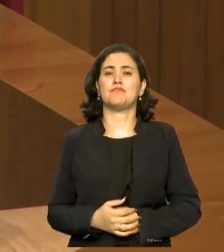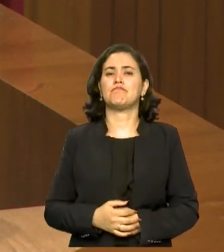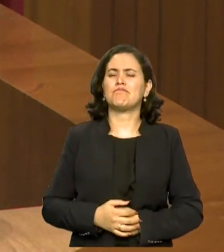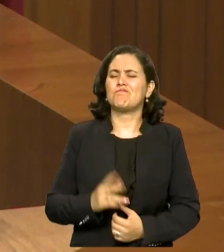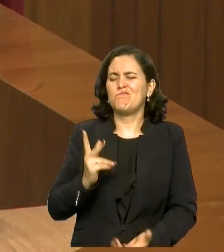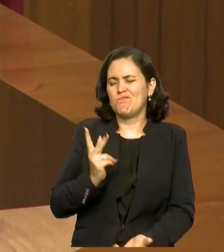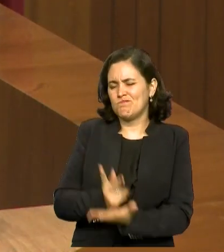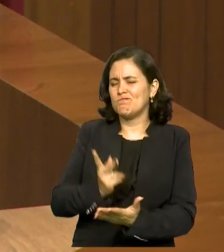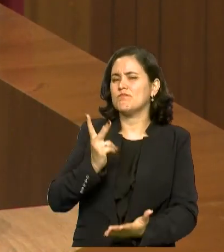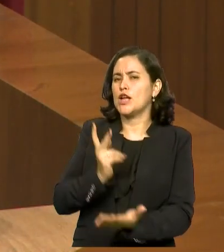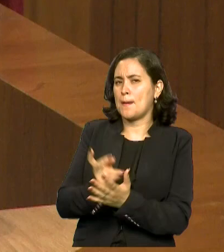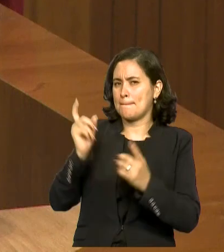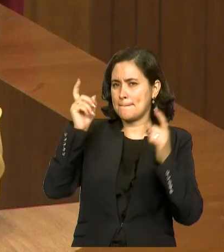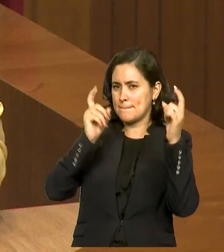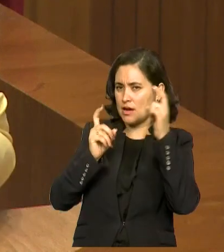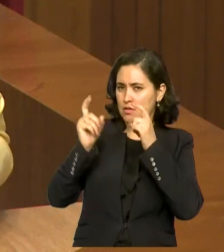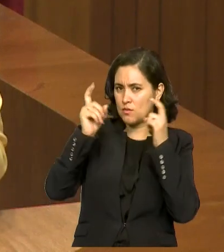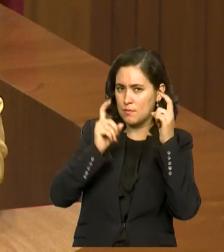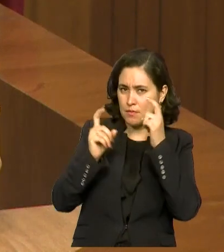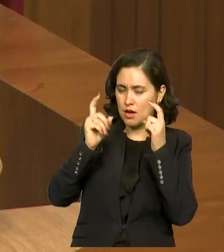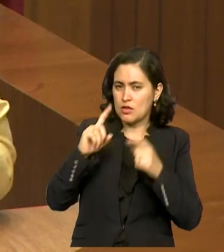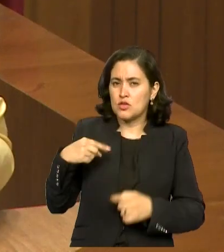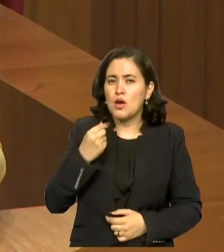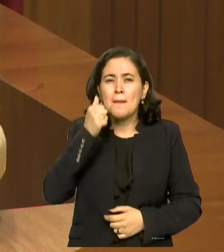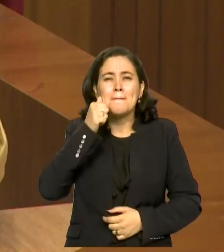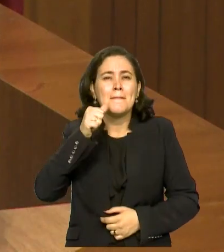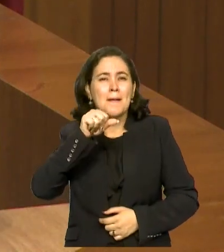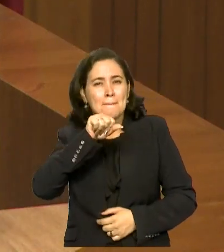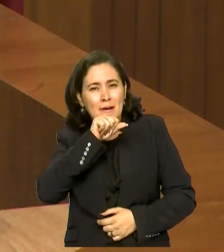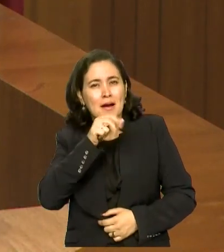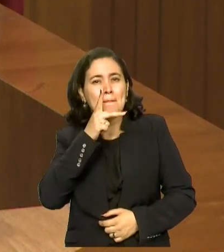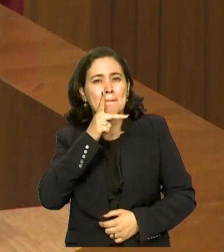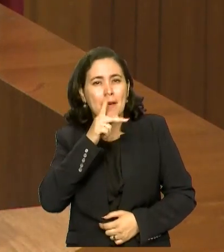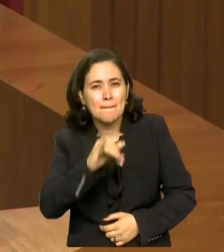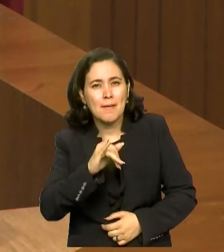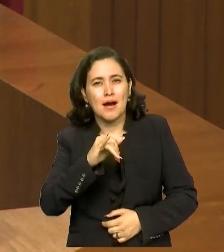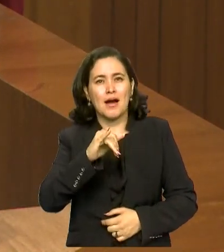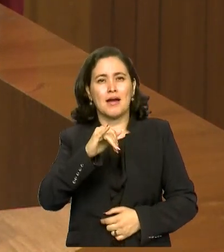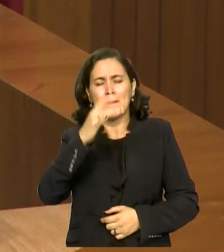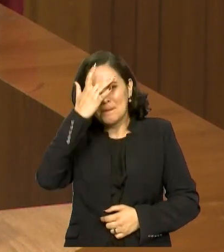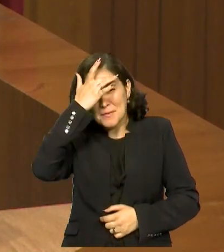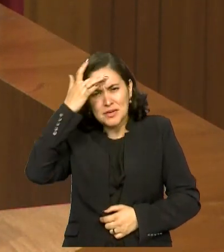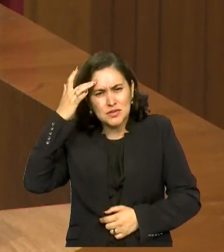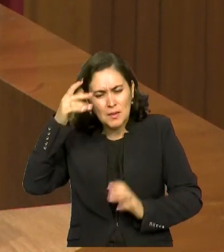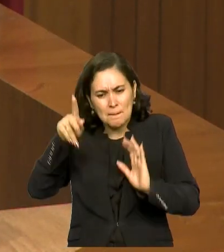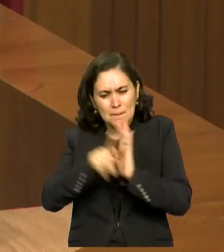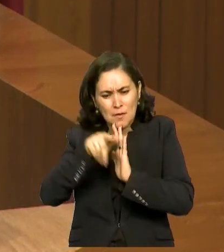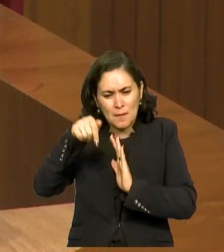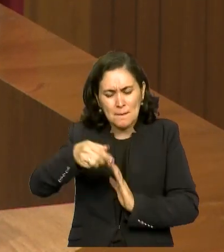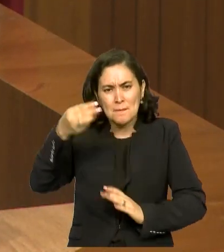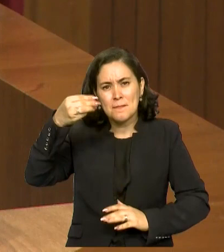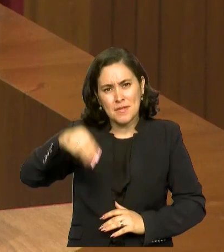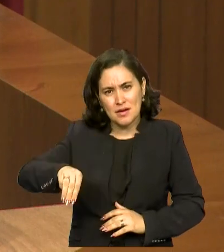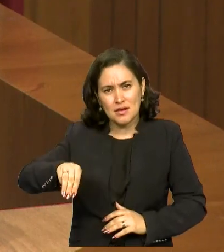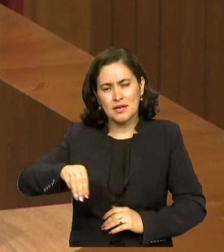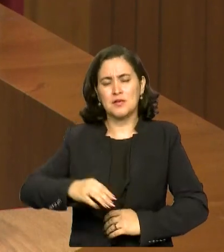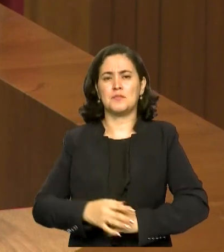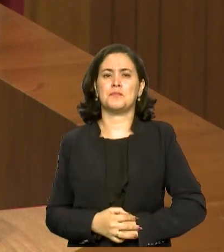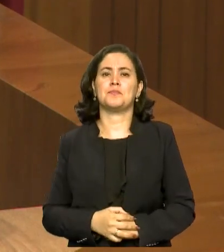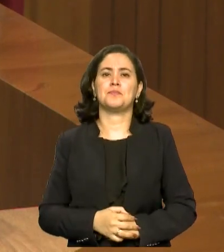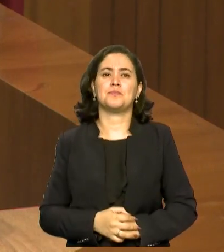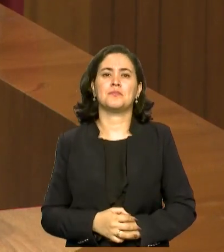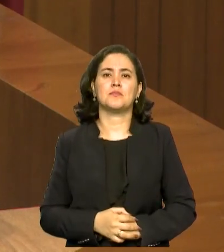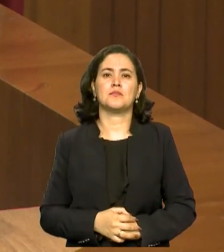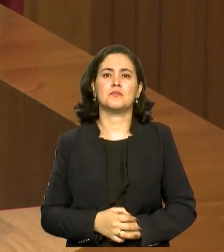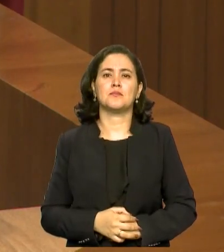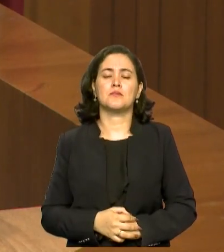preocupa, enquanto mães, pais, cidadãos maranhenses. Vou trazer aqui um dado para